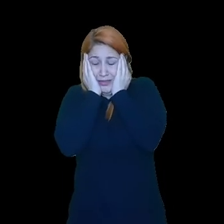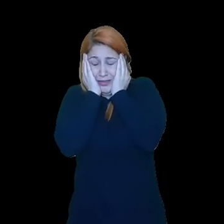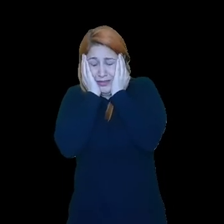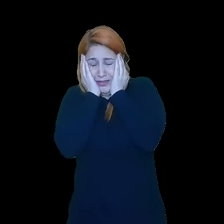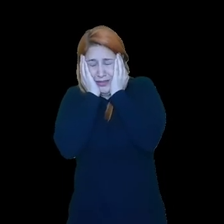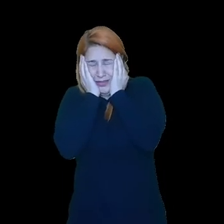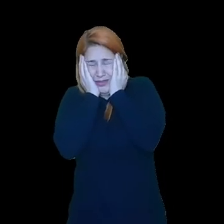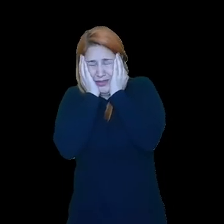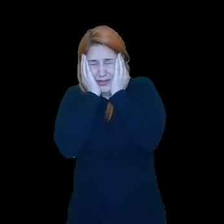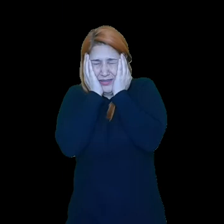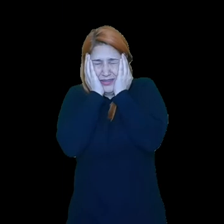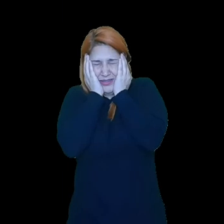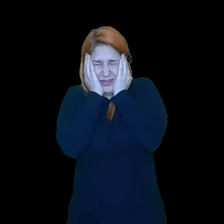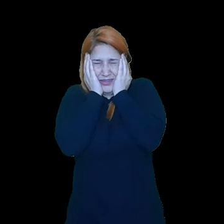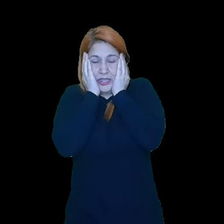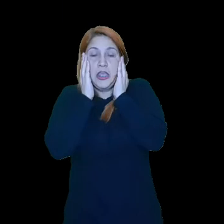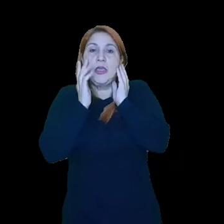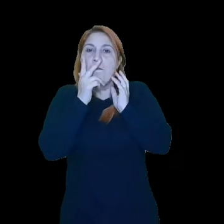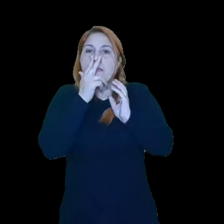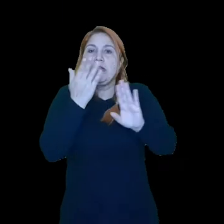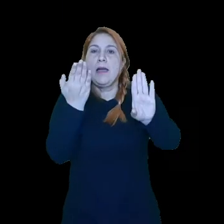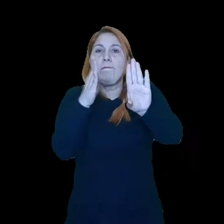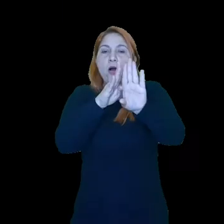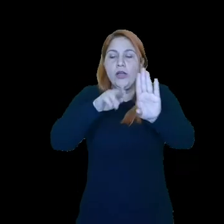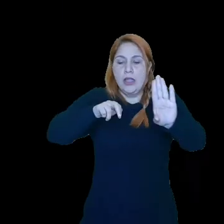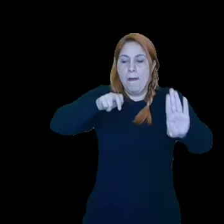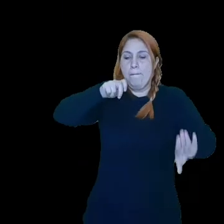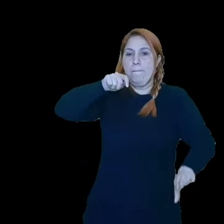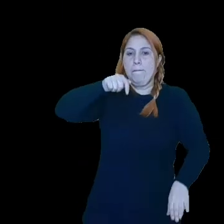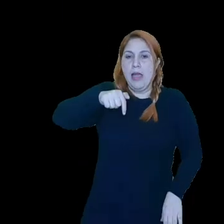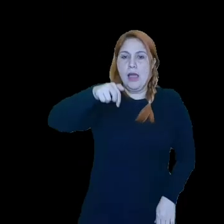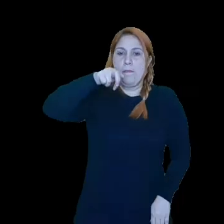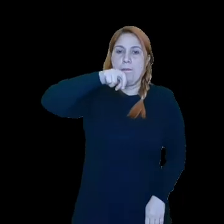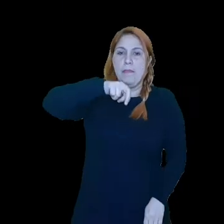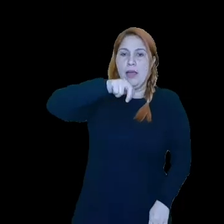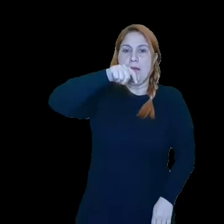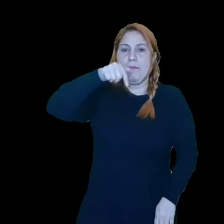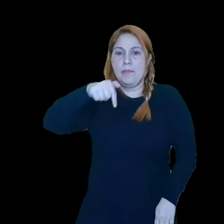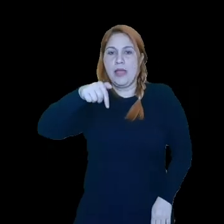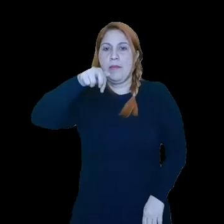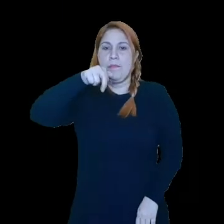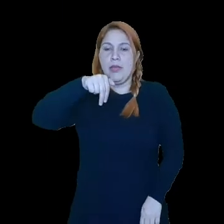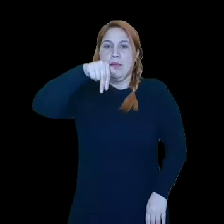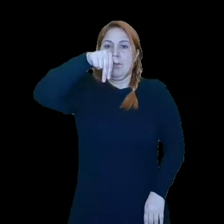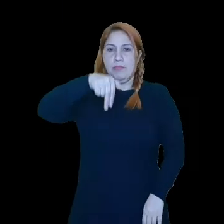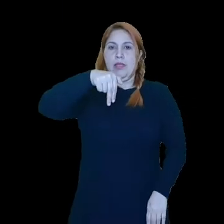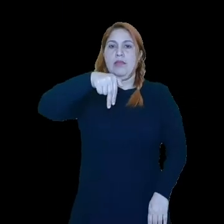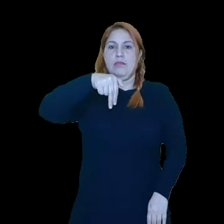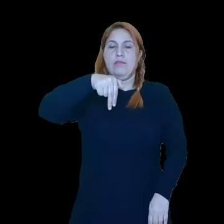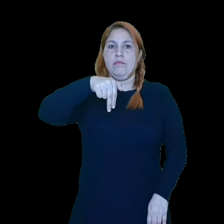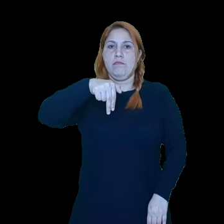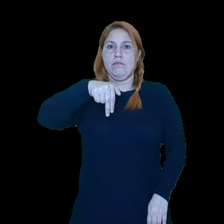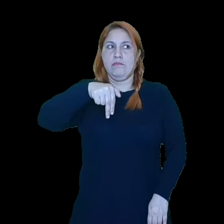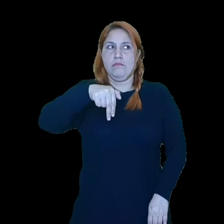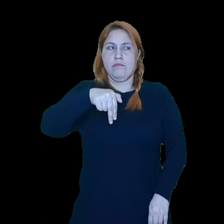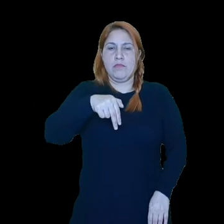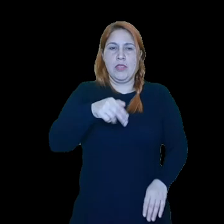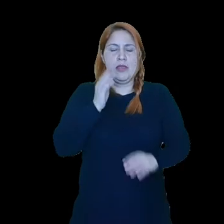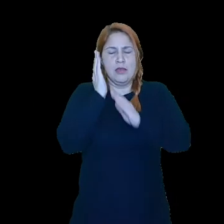da porta. Fez-se 1 minuto de silêncio, e logo depois, Maria Angola viu o